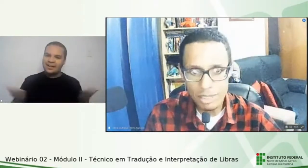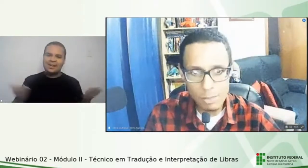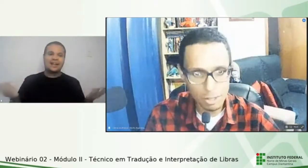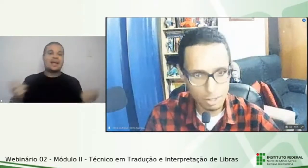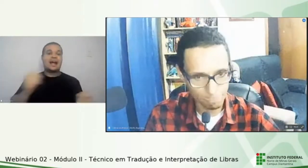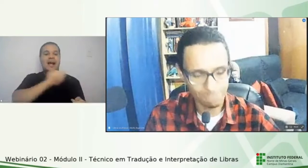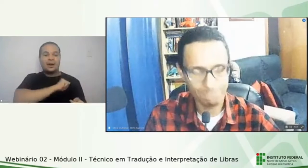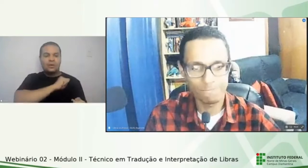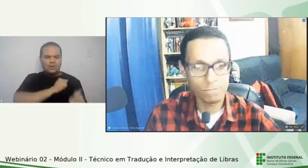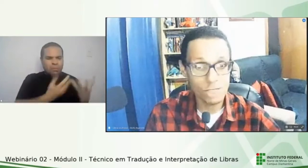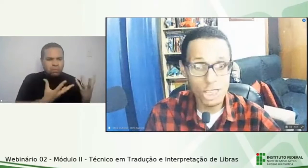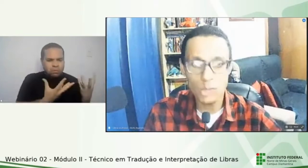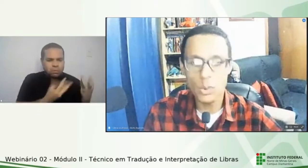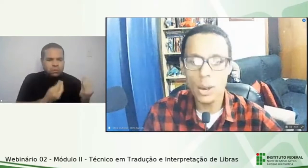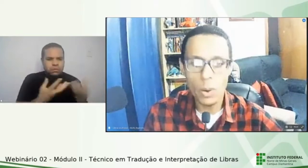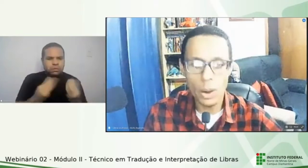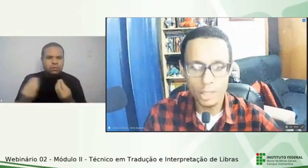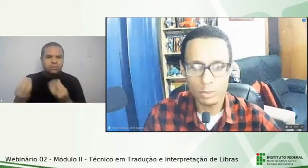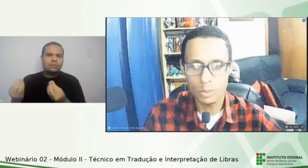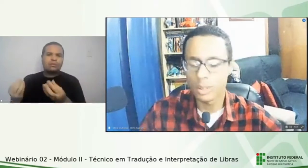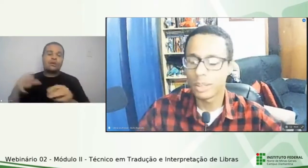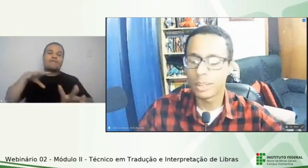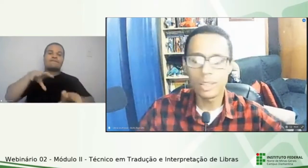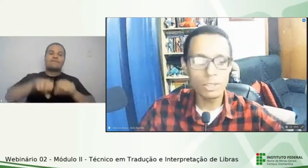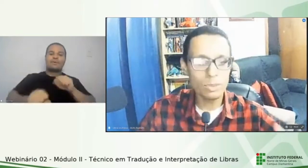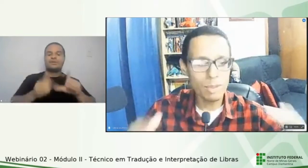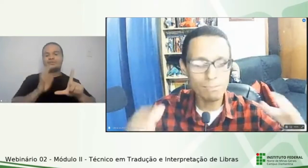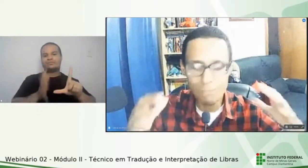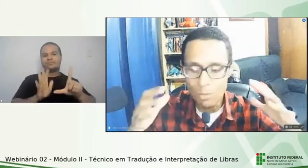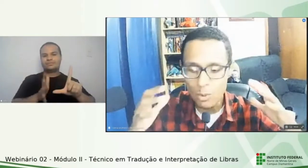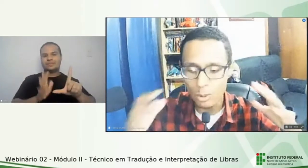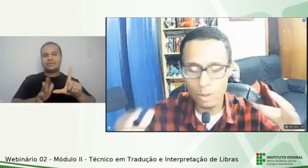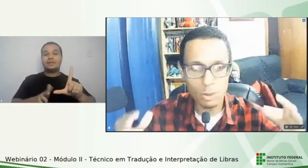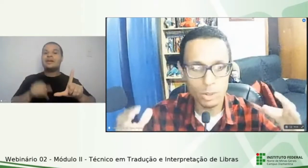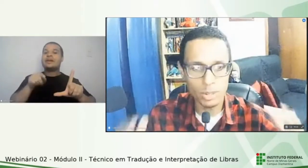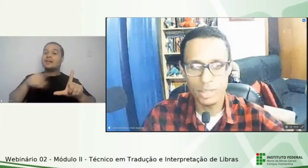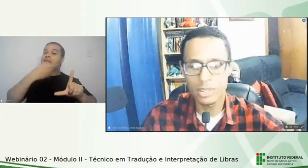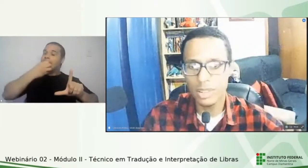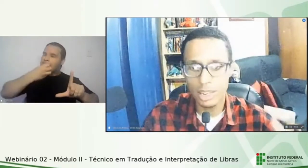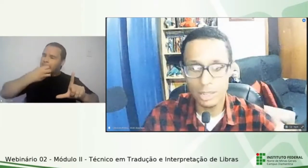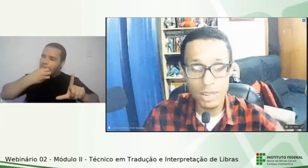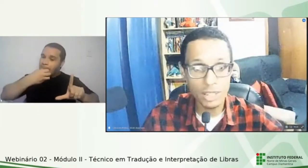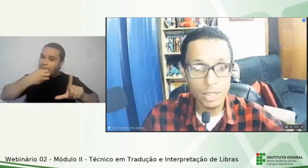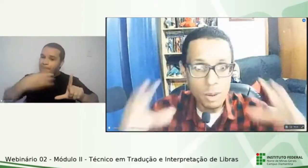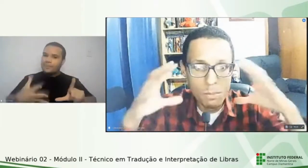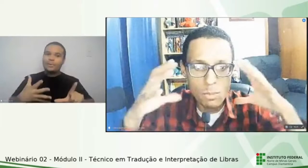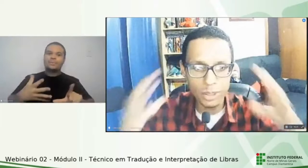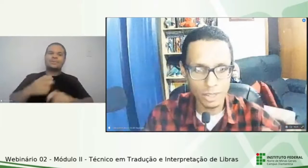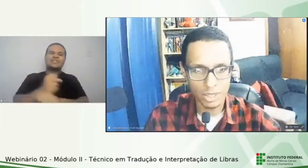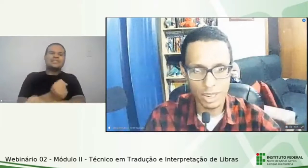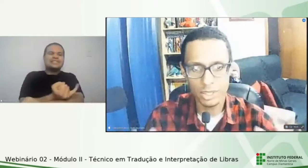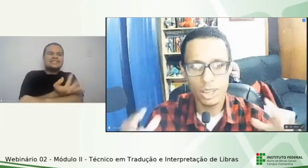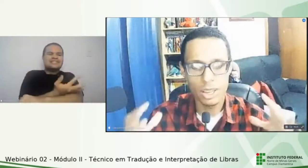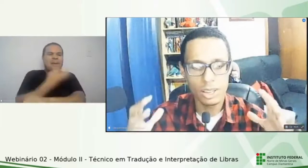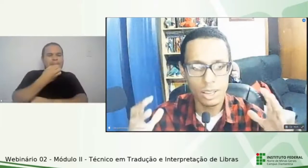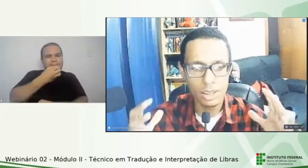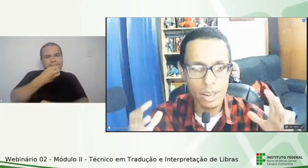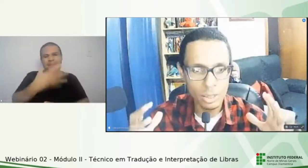letras Libras. Isso é ótimo, isso é muito emocionante, isso é gratificante. Muita